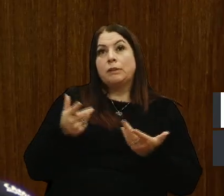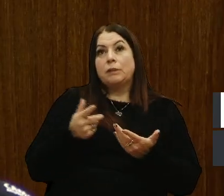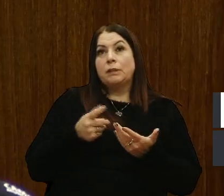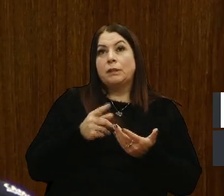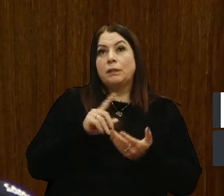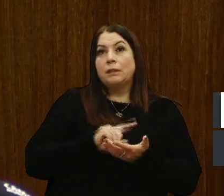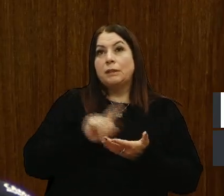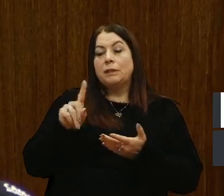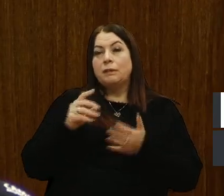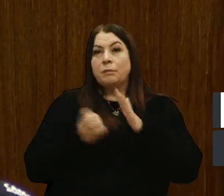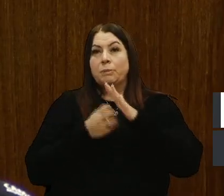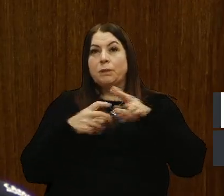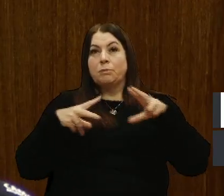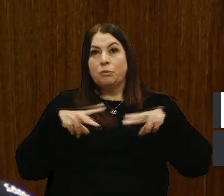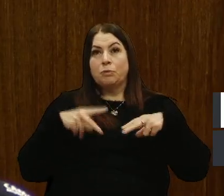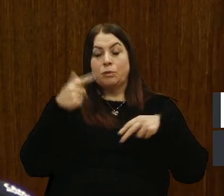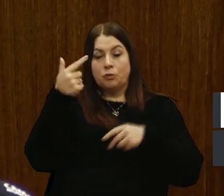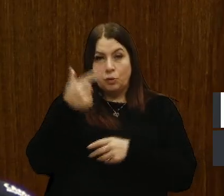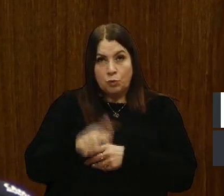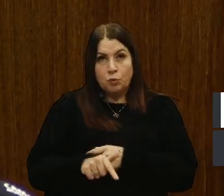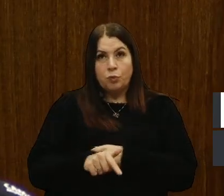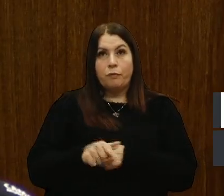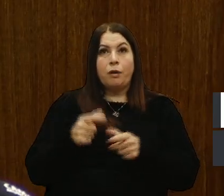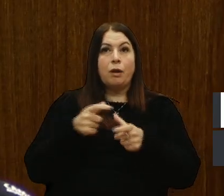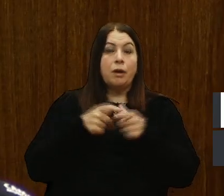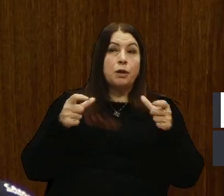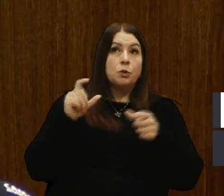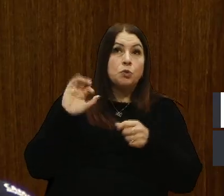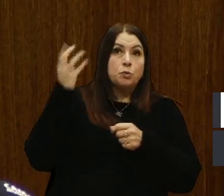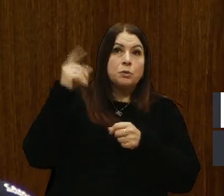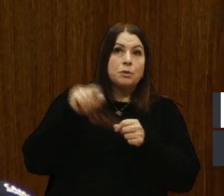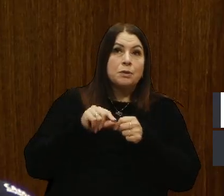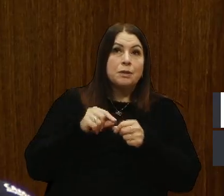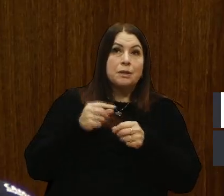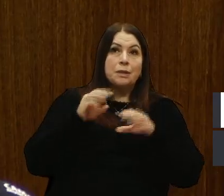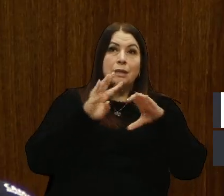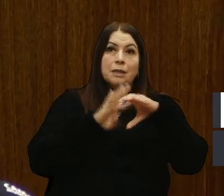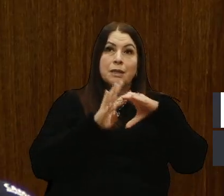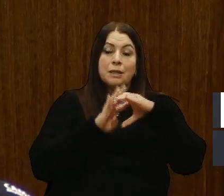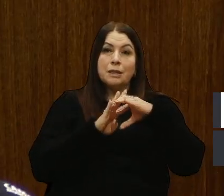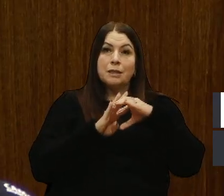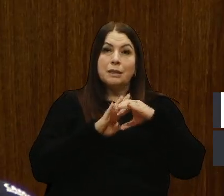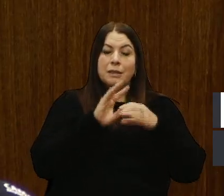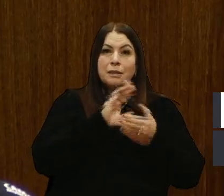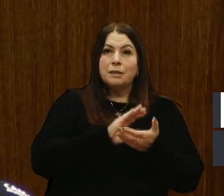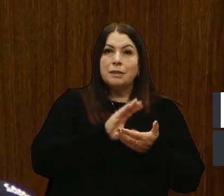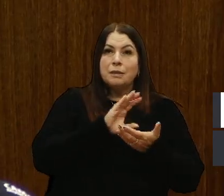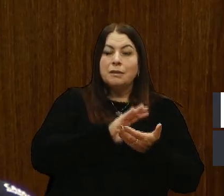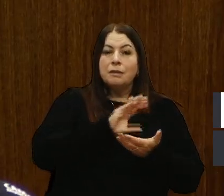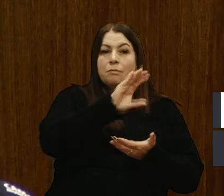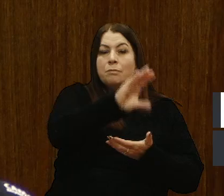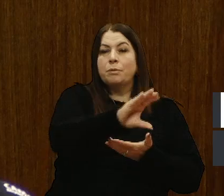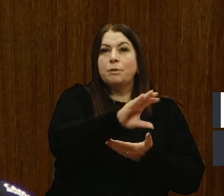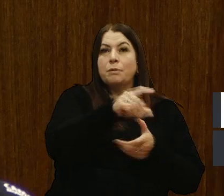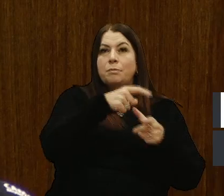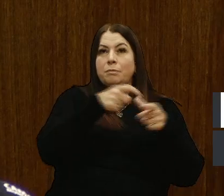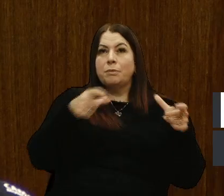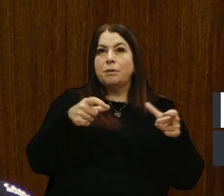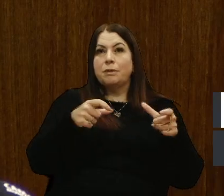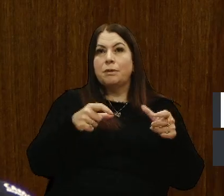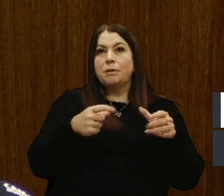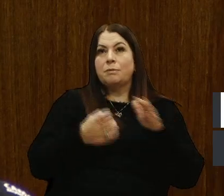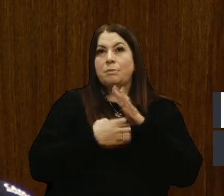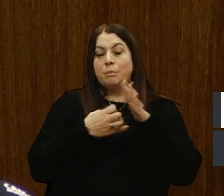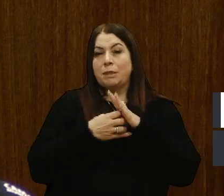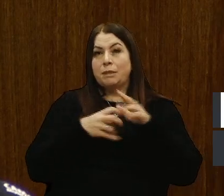repassar para a iniciativa privada. Então, mais uma vez, a grande solução que eles estão dando para a Maesa é repassar uma fatia maior para a